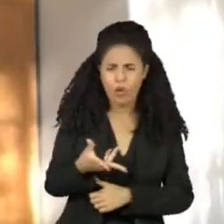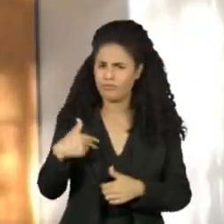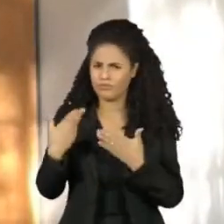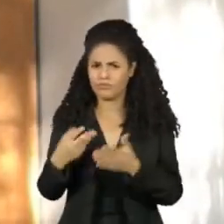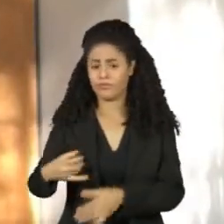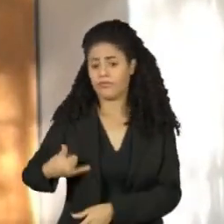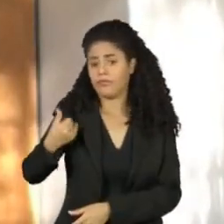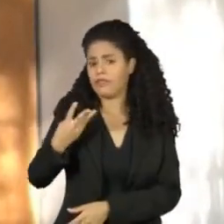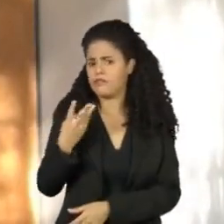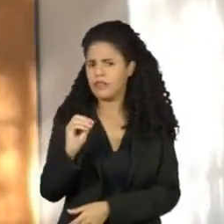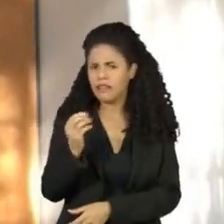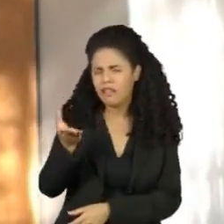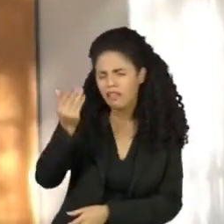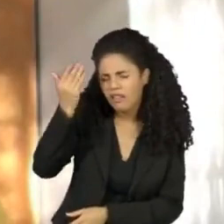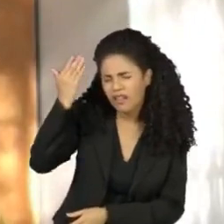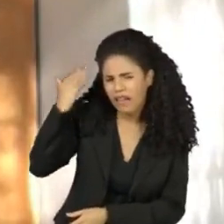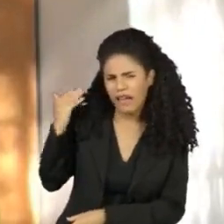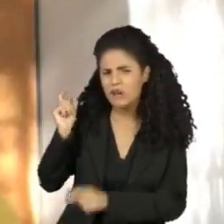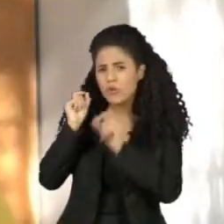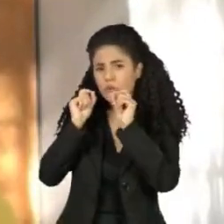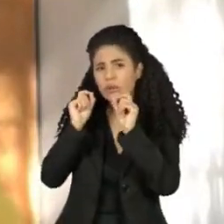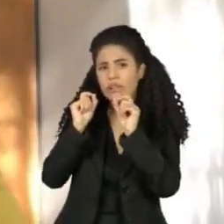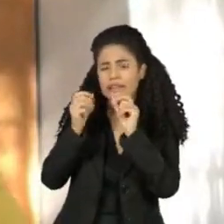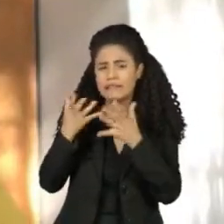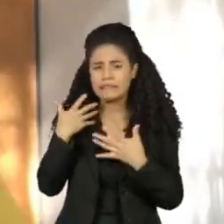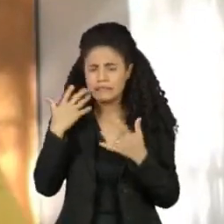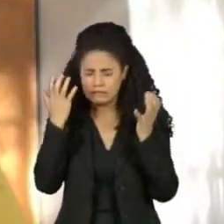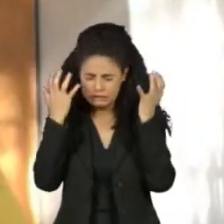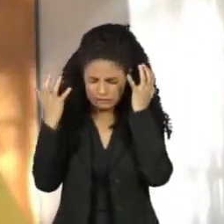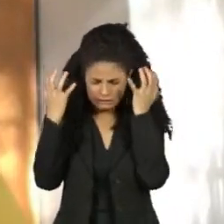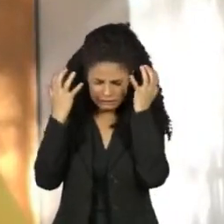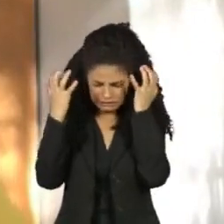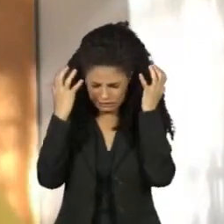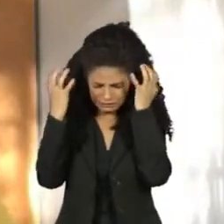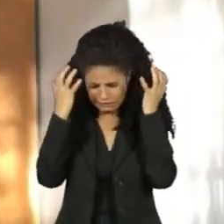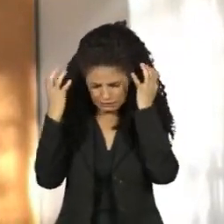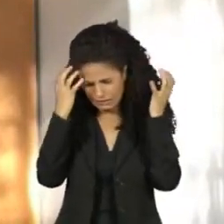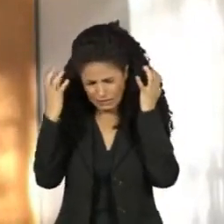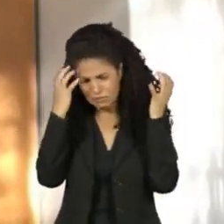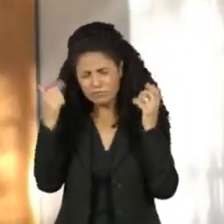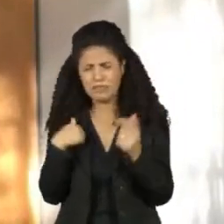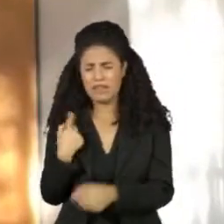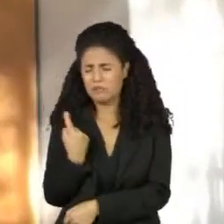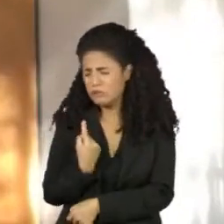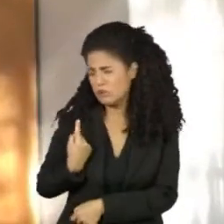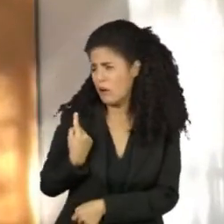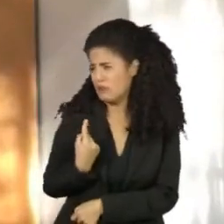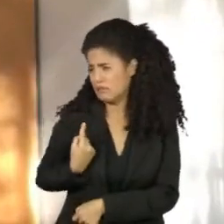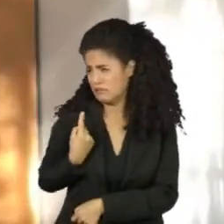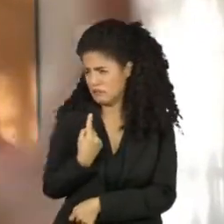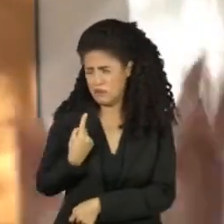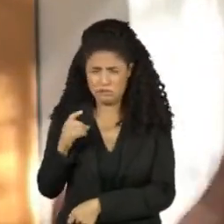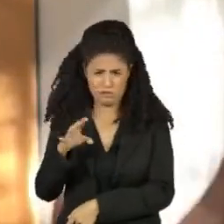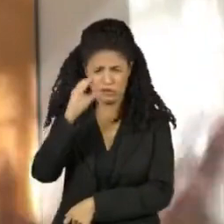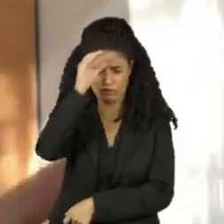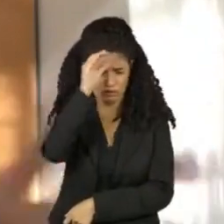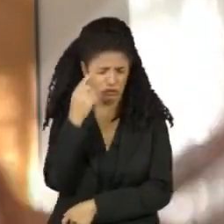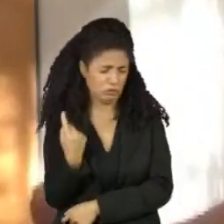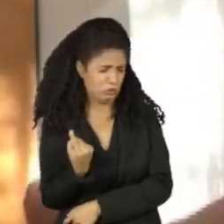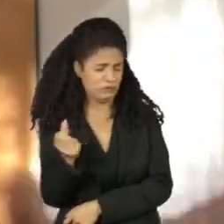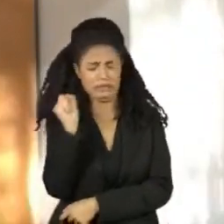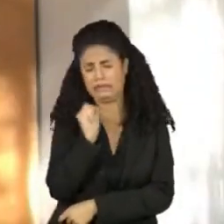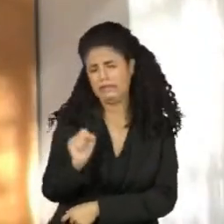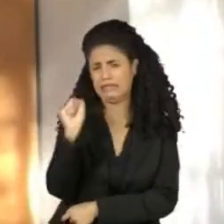anos, ela já estava começando a lidar com esses fantasmas de virar titia, de ser a